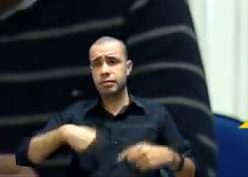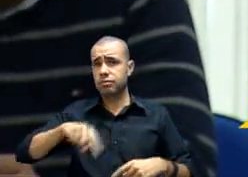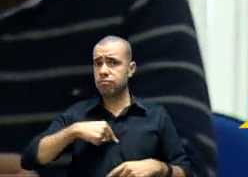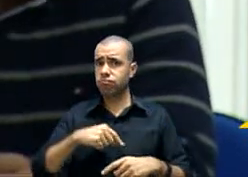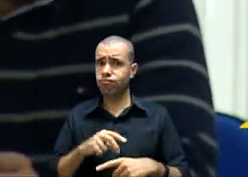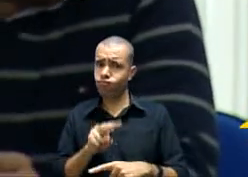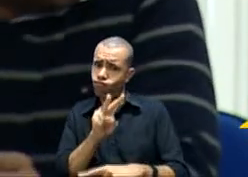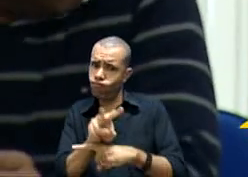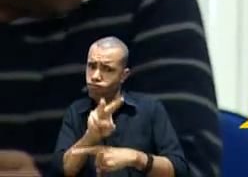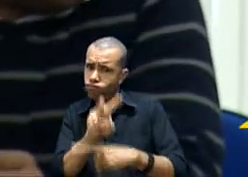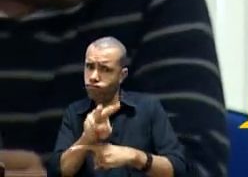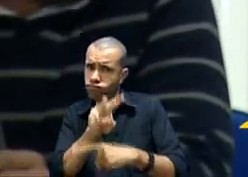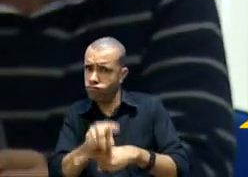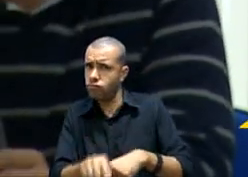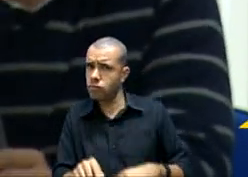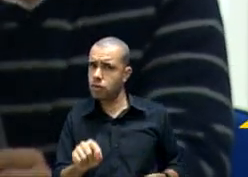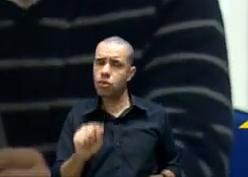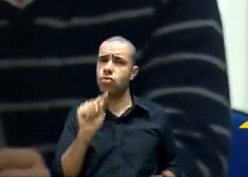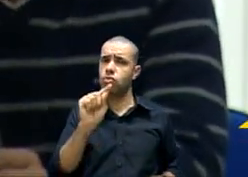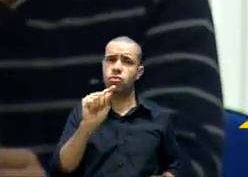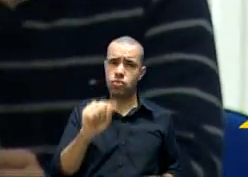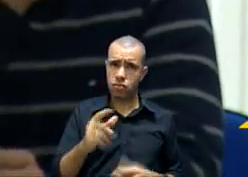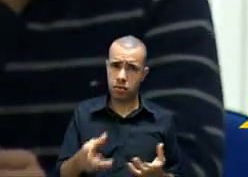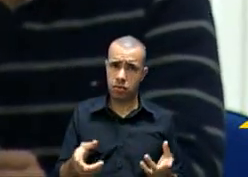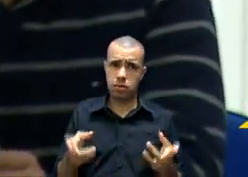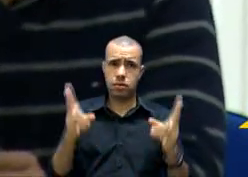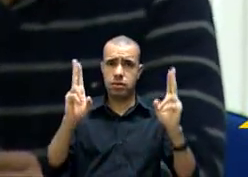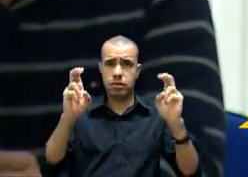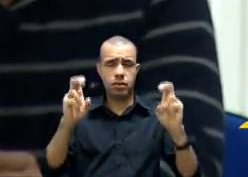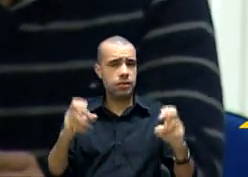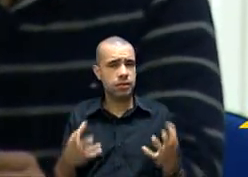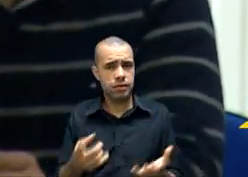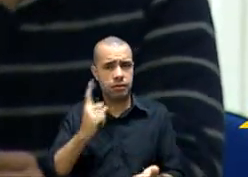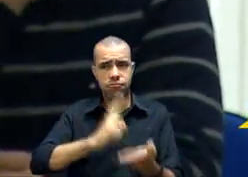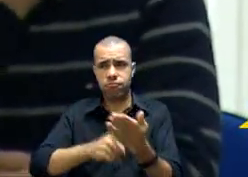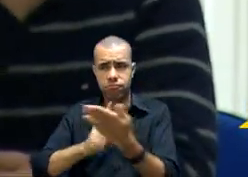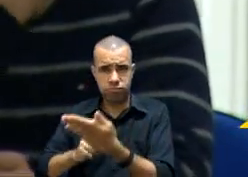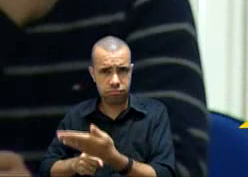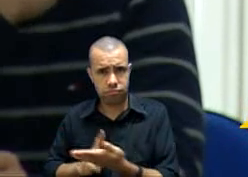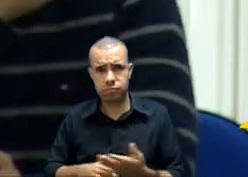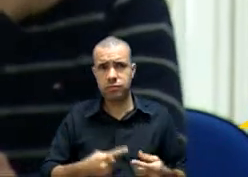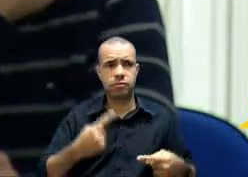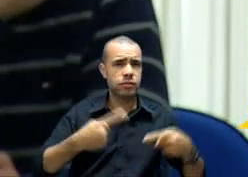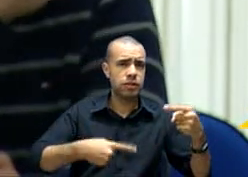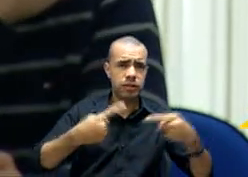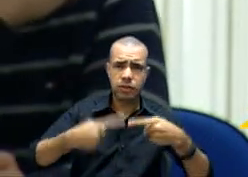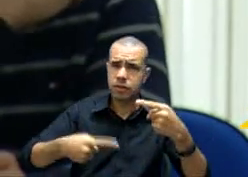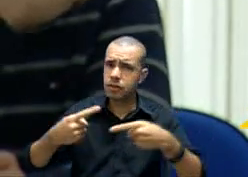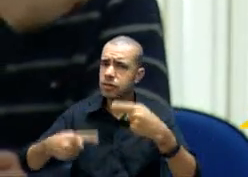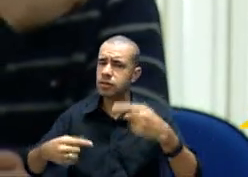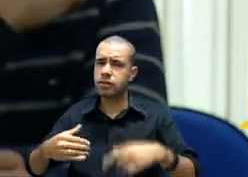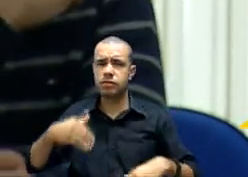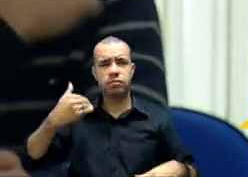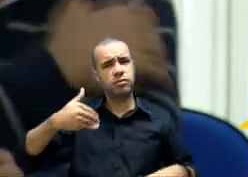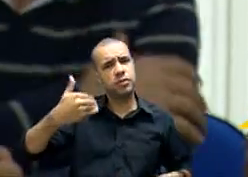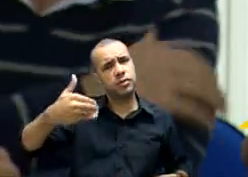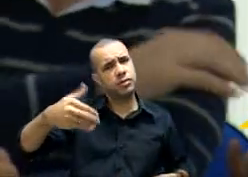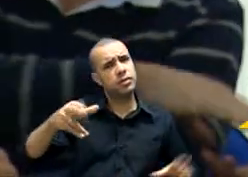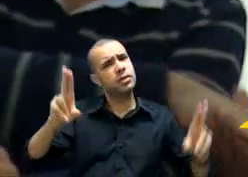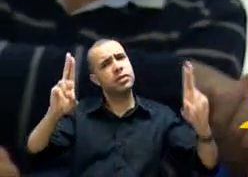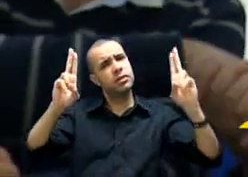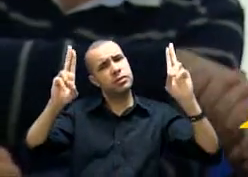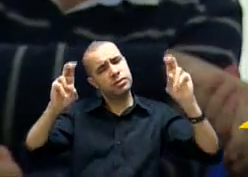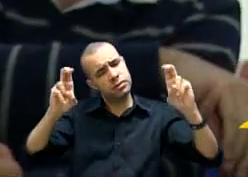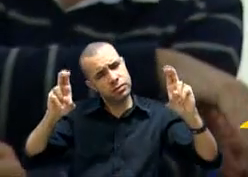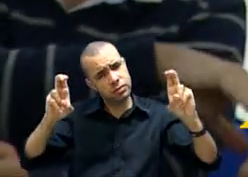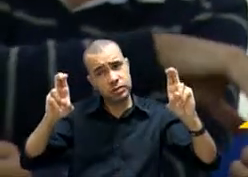são de debates, discussões, campanhas para serem debatidos todo tipo de assunto que